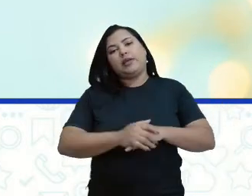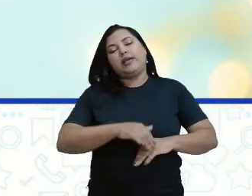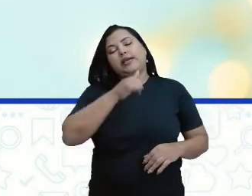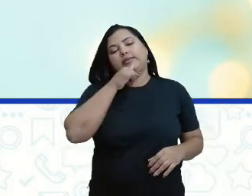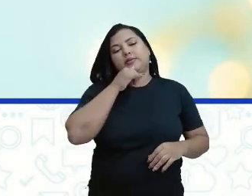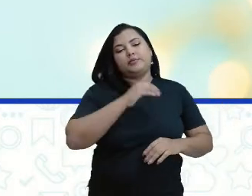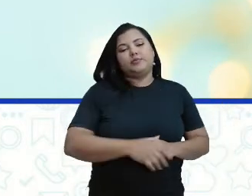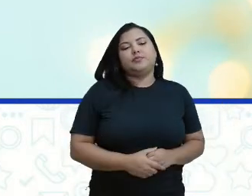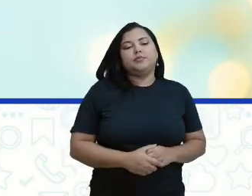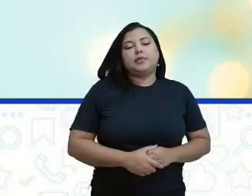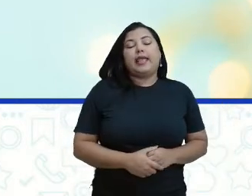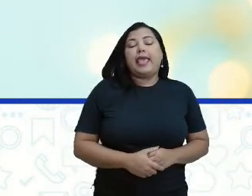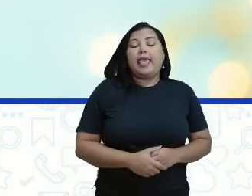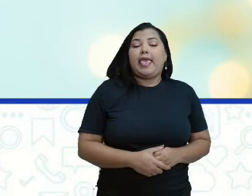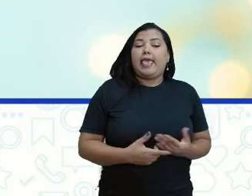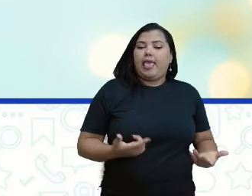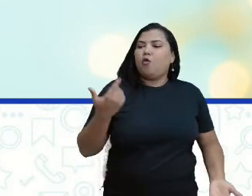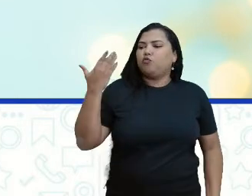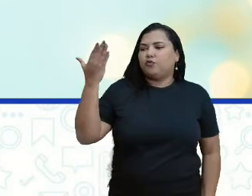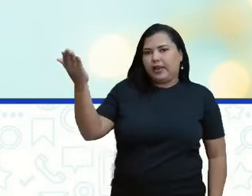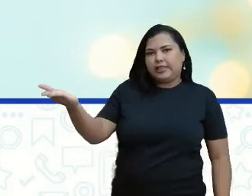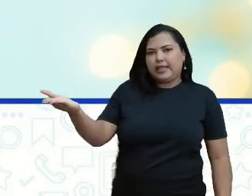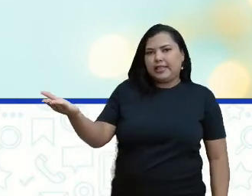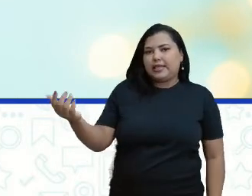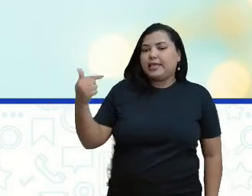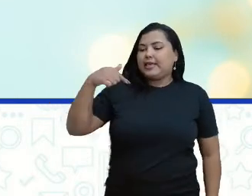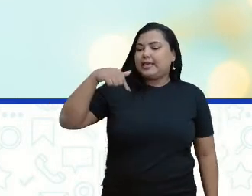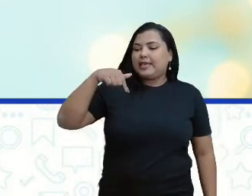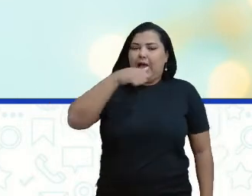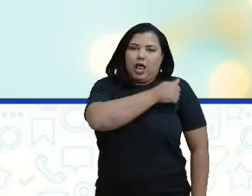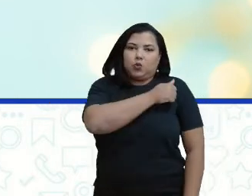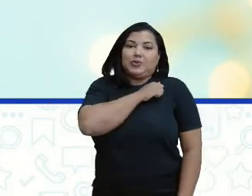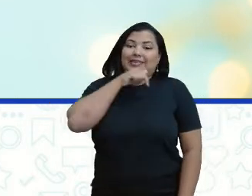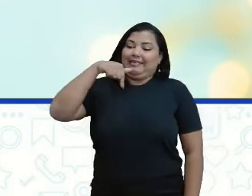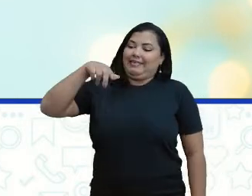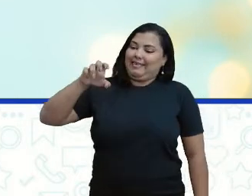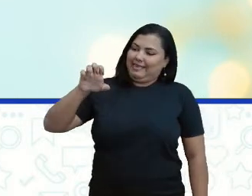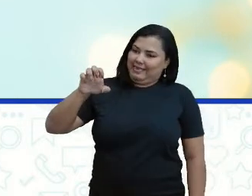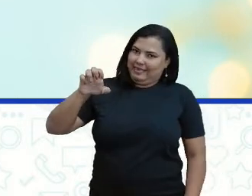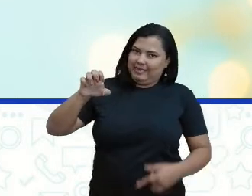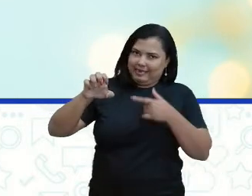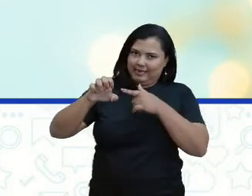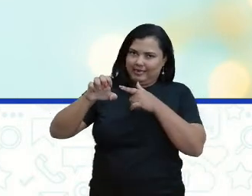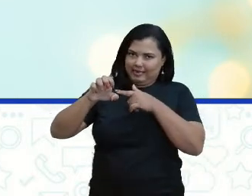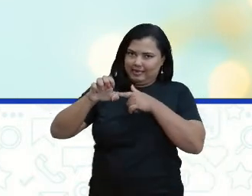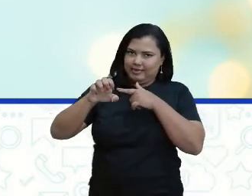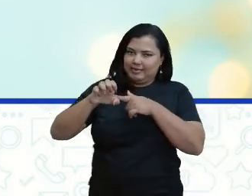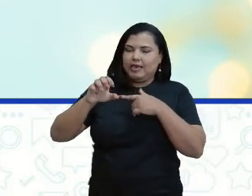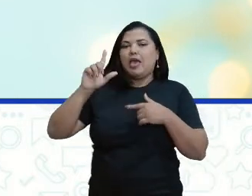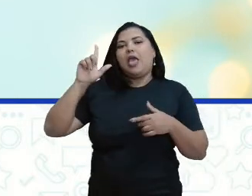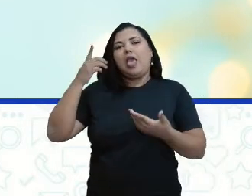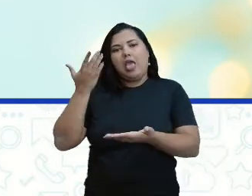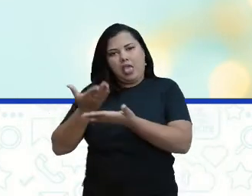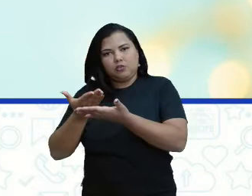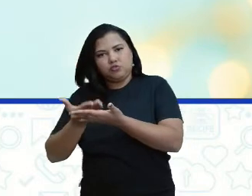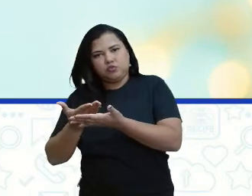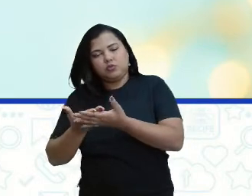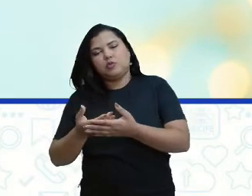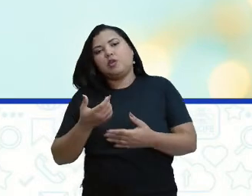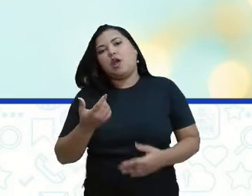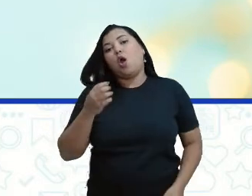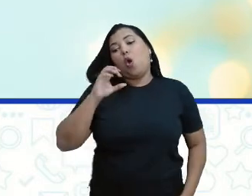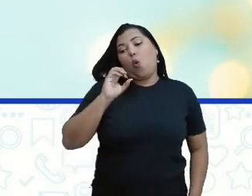por exemplo, refiro-me ao aluno que é estudioso. Eu posso dizer que refiro-me ao aluno o